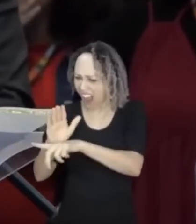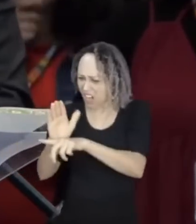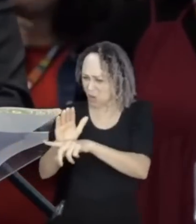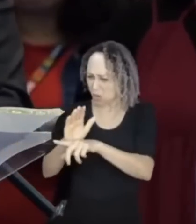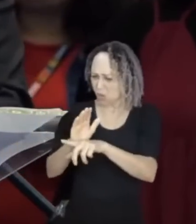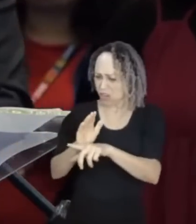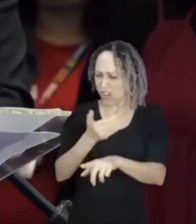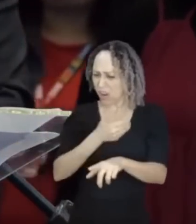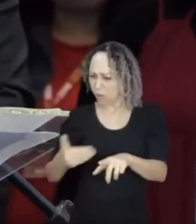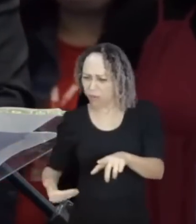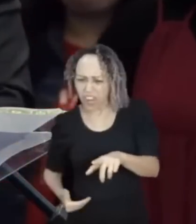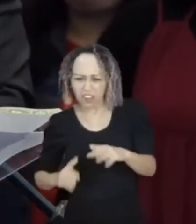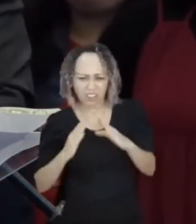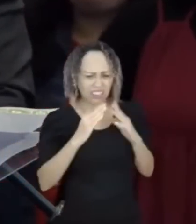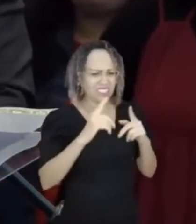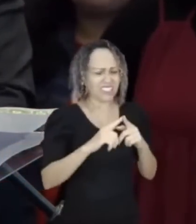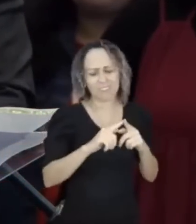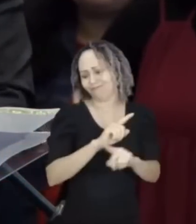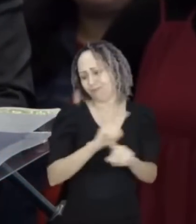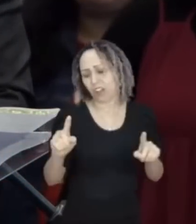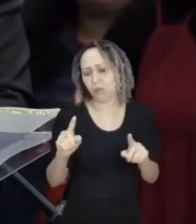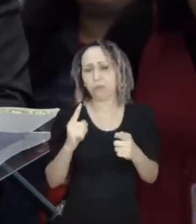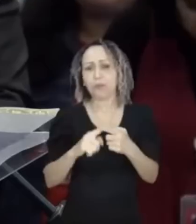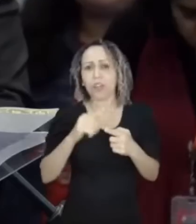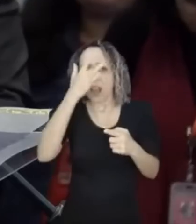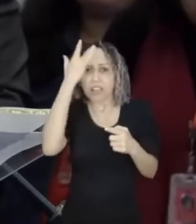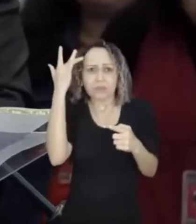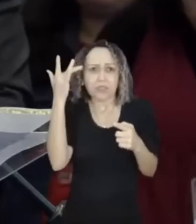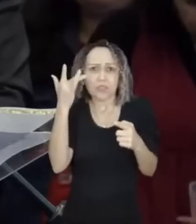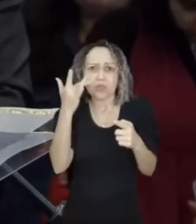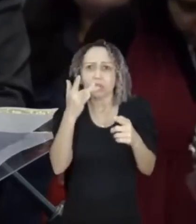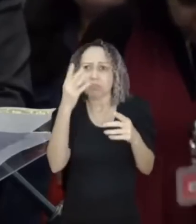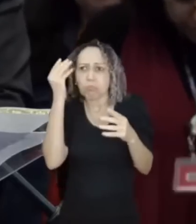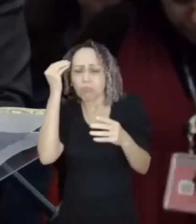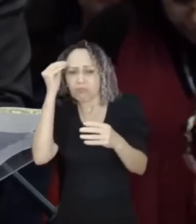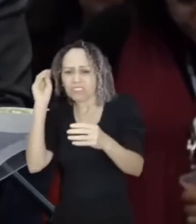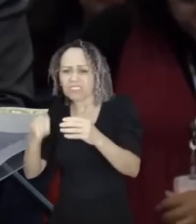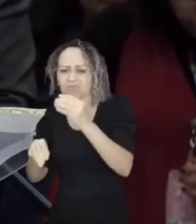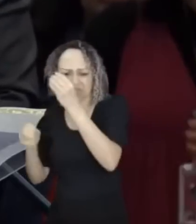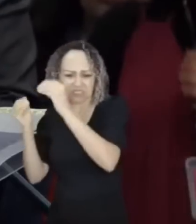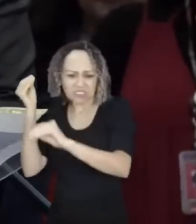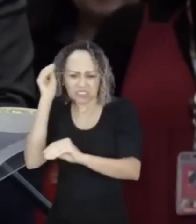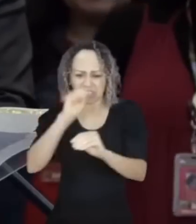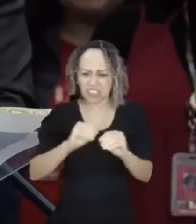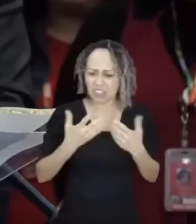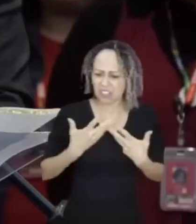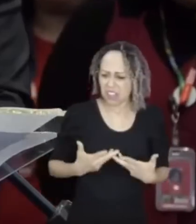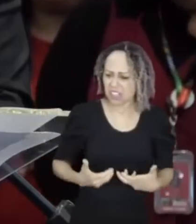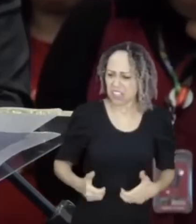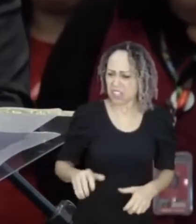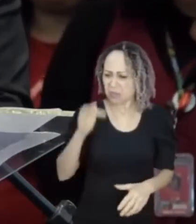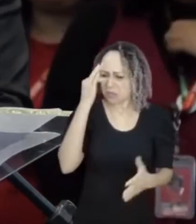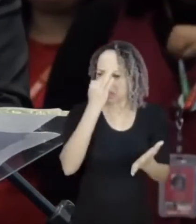pessoas da mensagem do Evangelho. Pois Jesus nos ensinou liberdade, paz, respeito e união. É disso